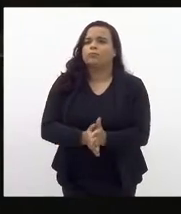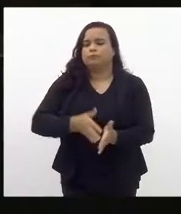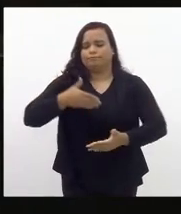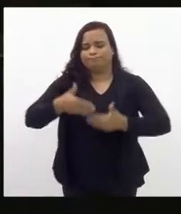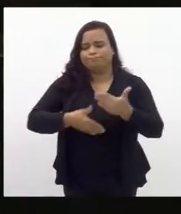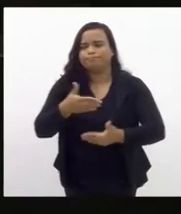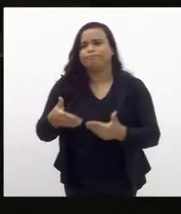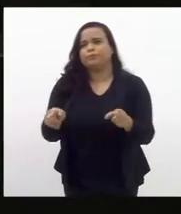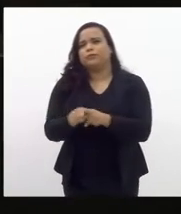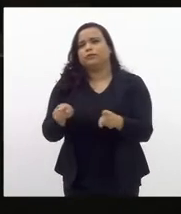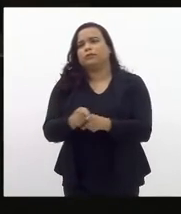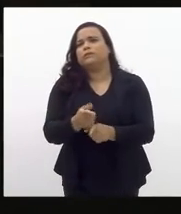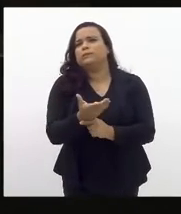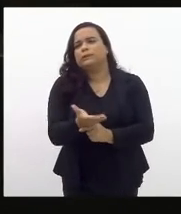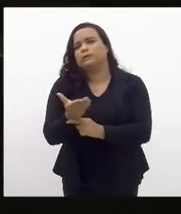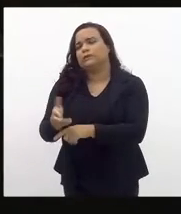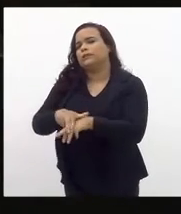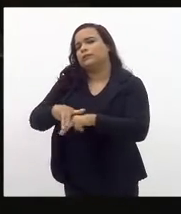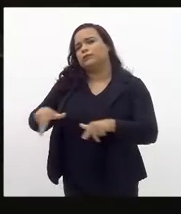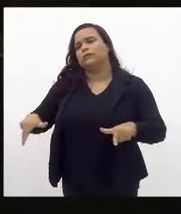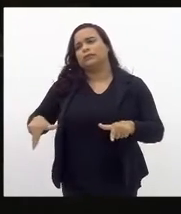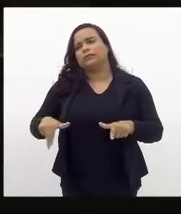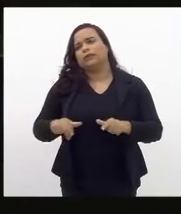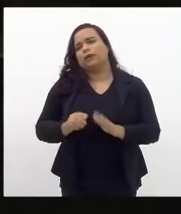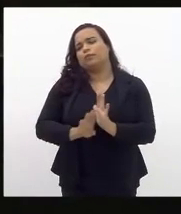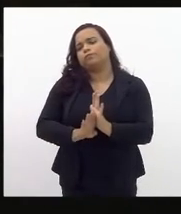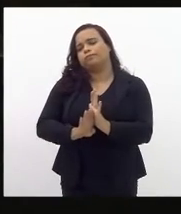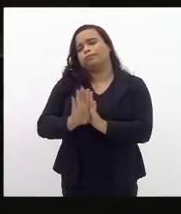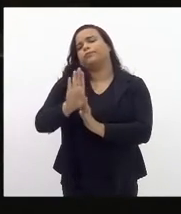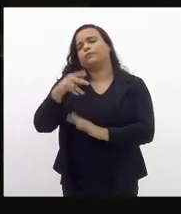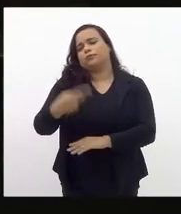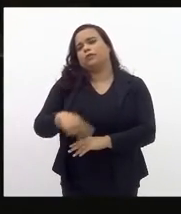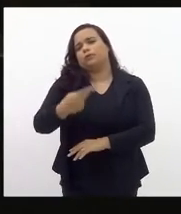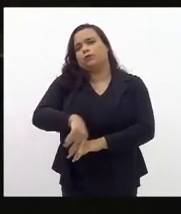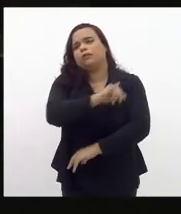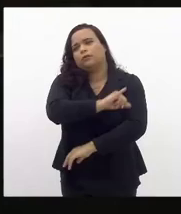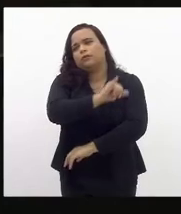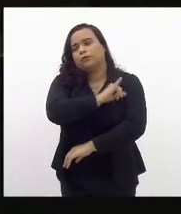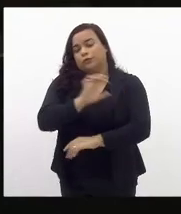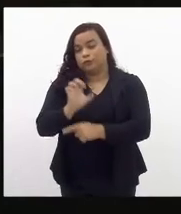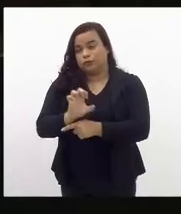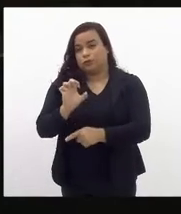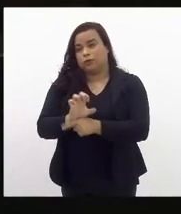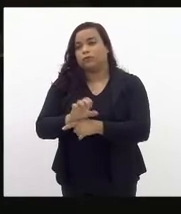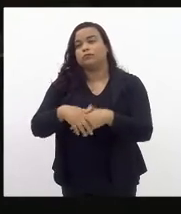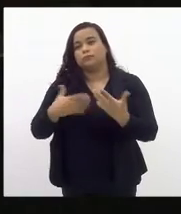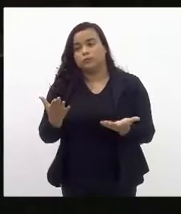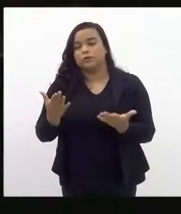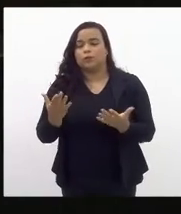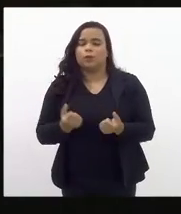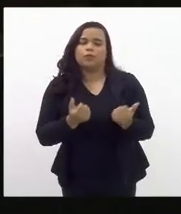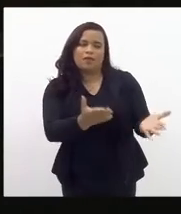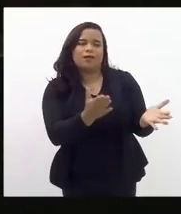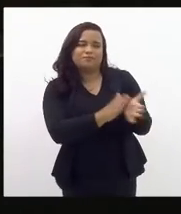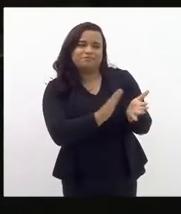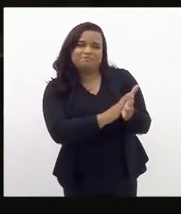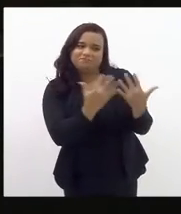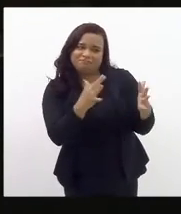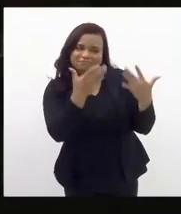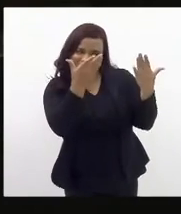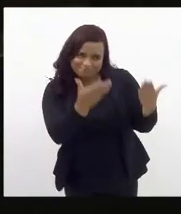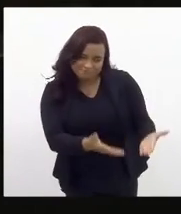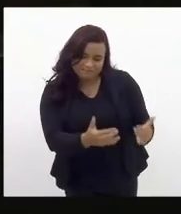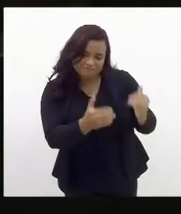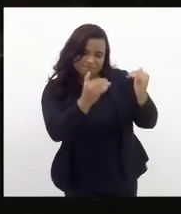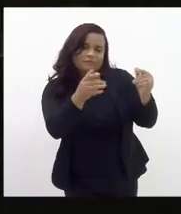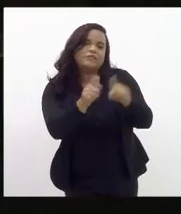de miserabilidade aumentando aqui no Estado do Rio de Janeiro. Então, nesse sentido, parabenizar a Vossa Excelência e também nos